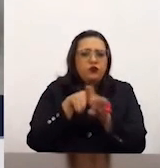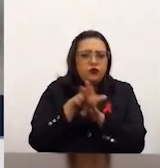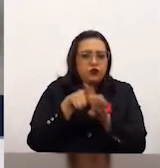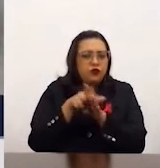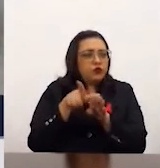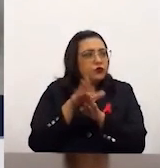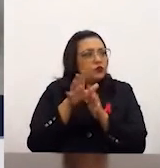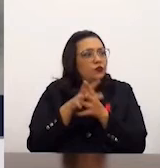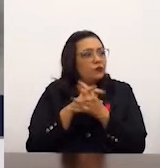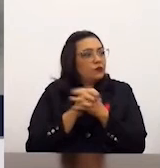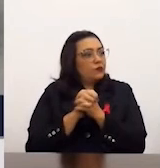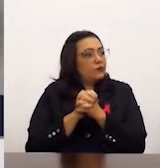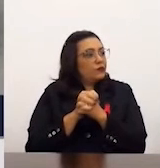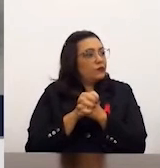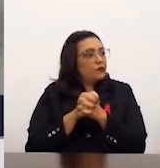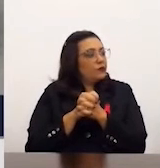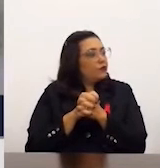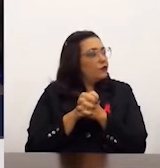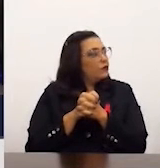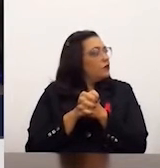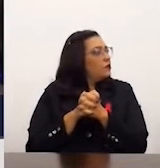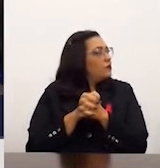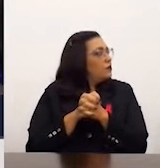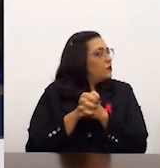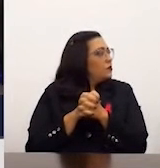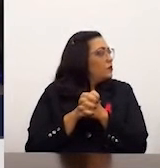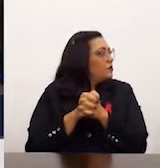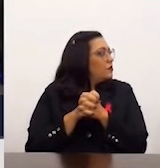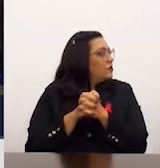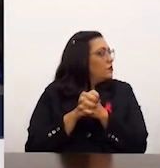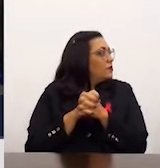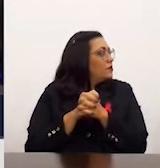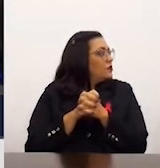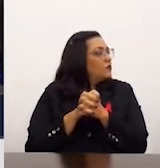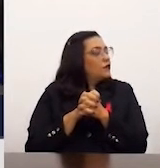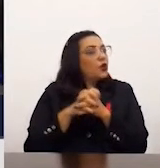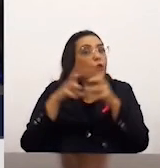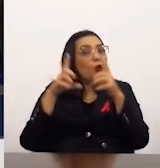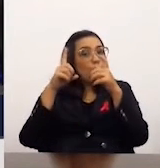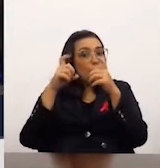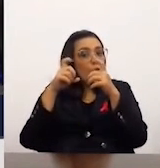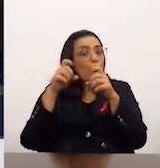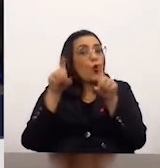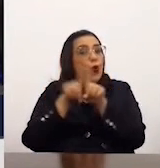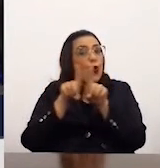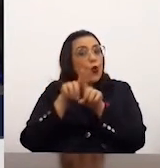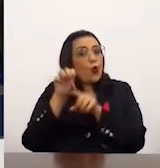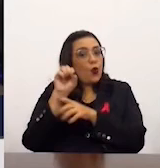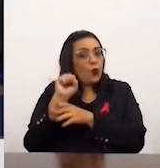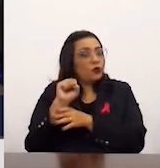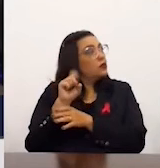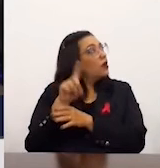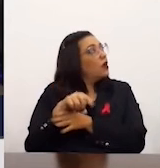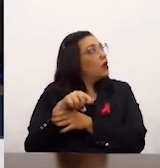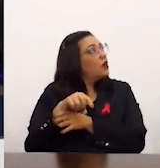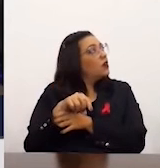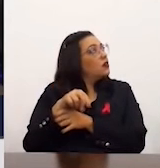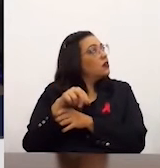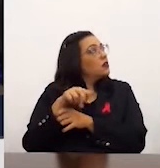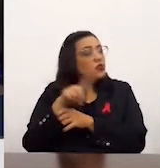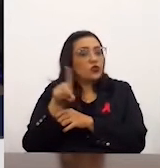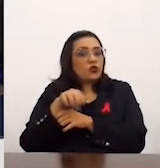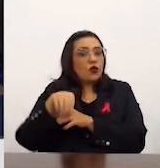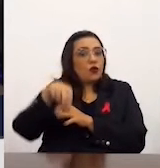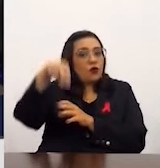públicos e privado. Segundo a Prefeitura, principal objetivo do plano diretor é dotar o município de um conjunto de instrumentos